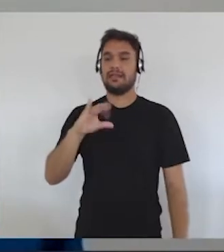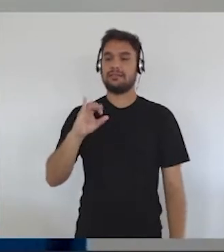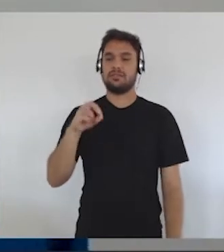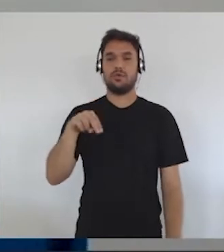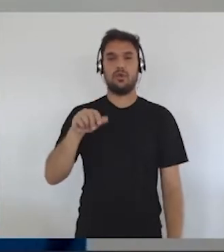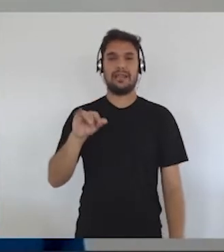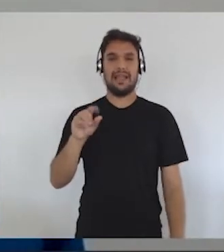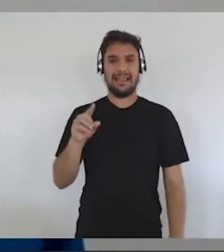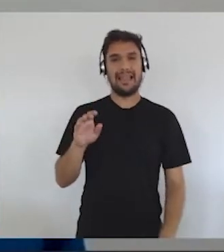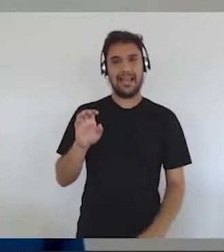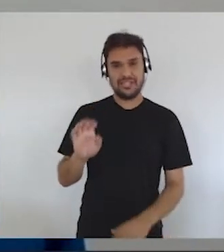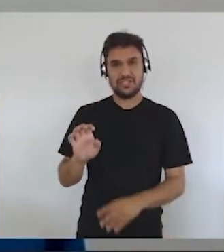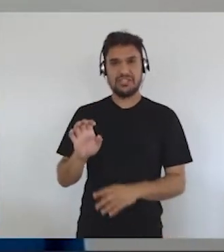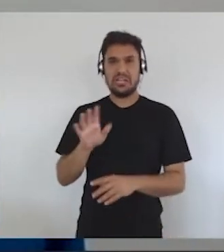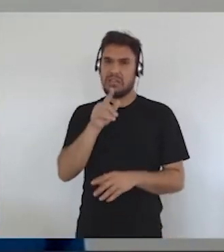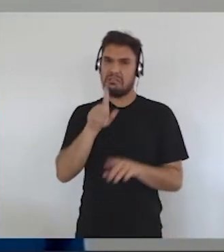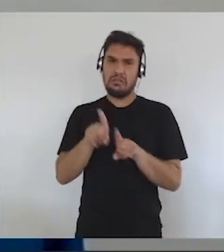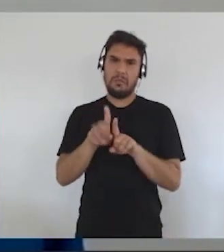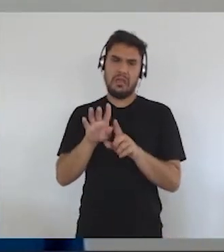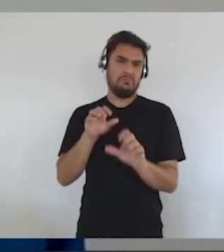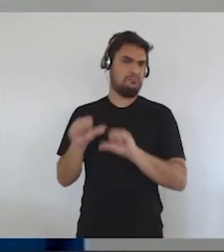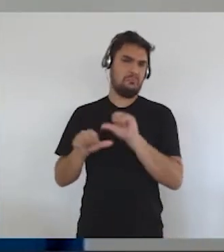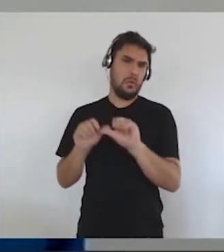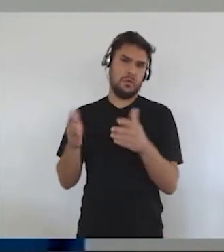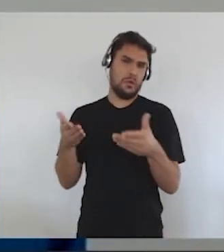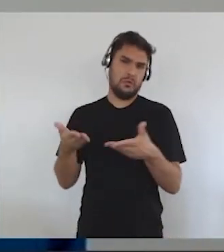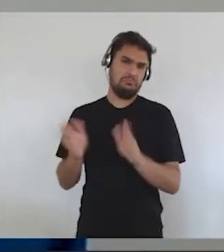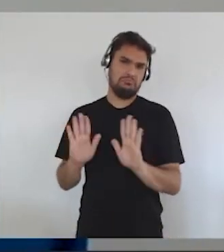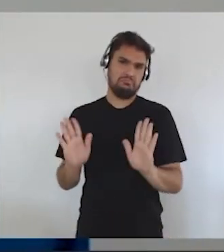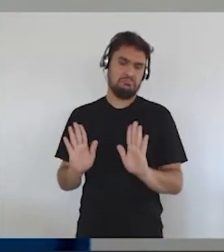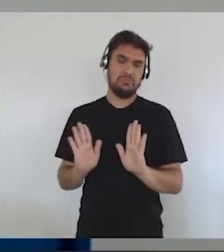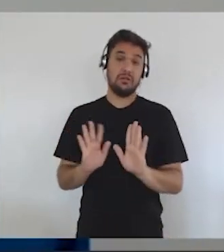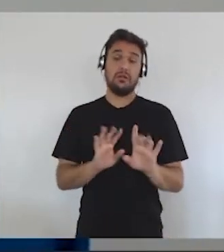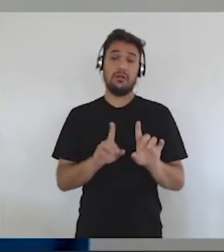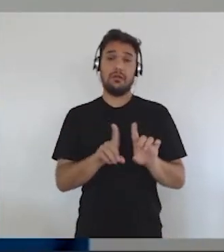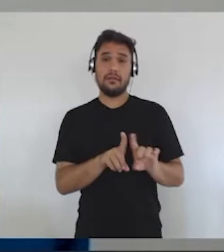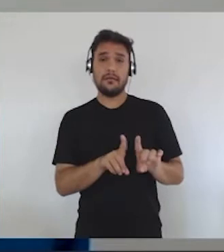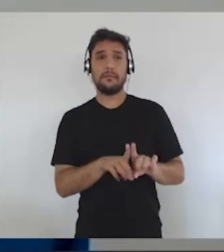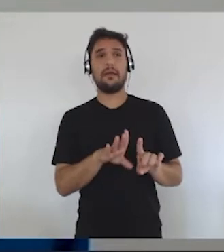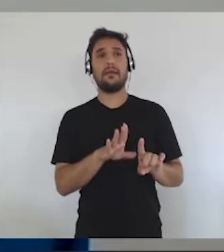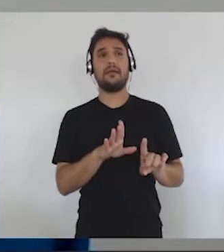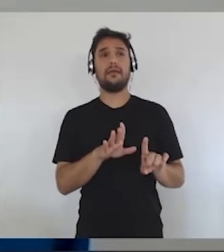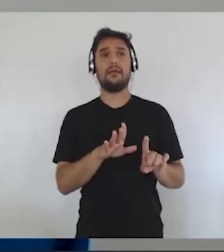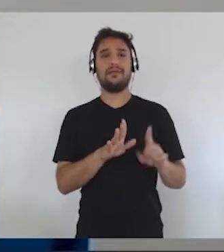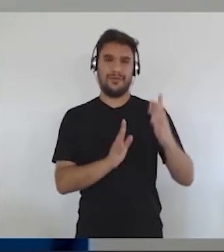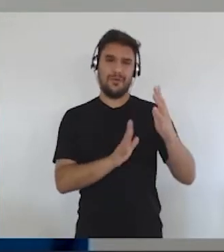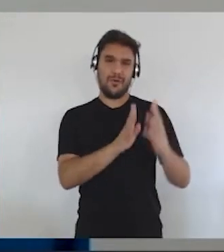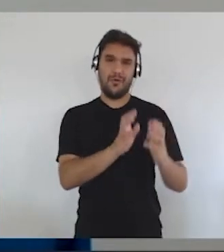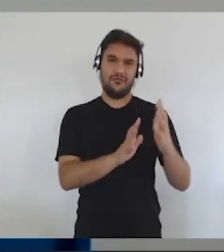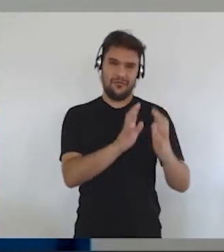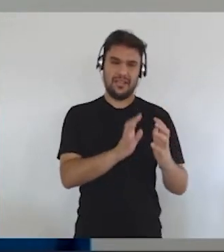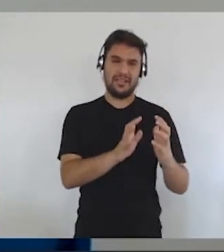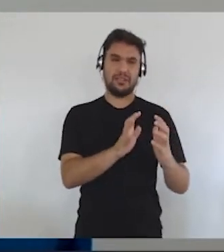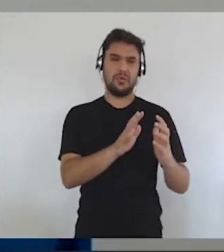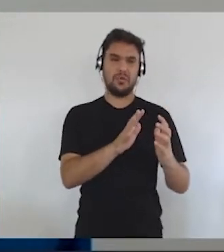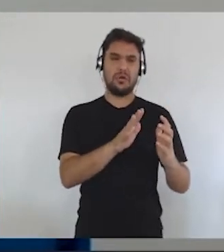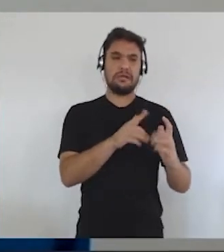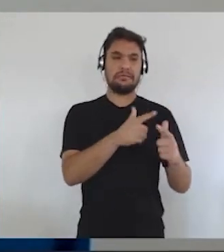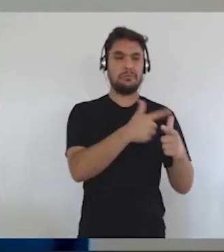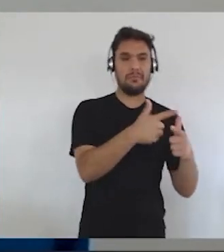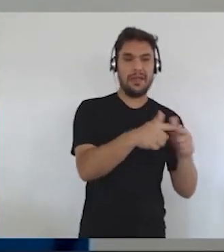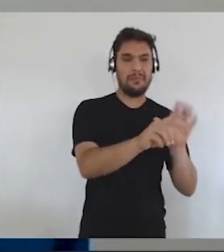tenham sofrido grandes repercussões. E no que diz respeito aos conflitos de